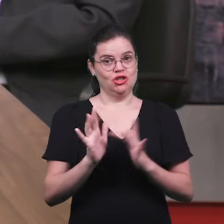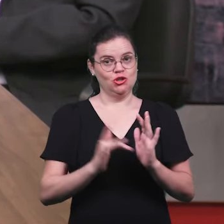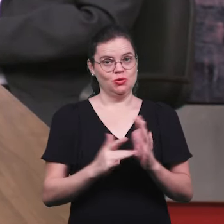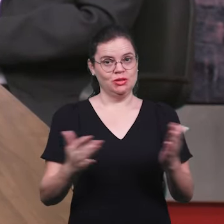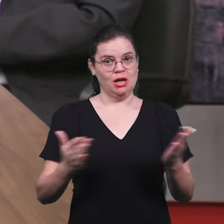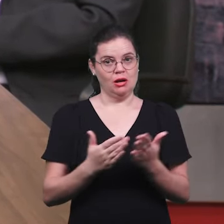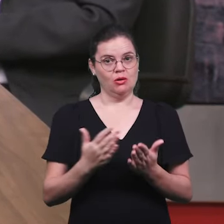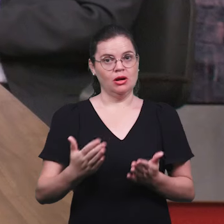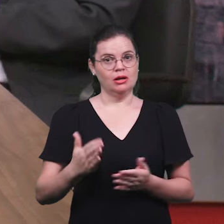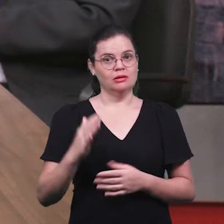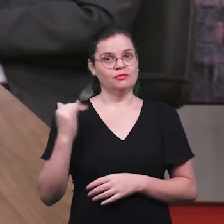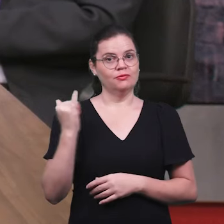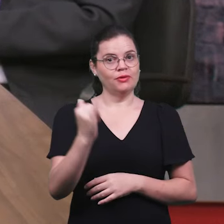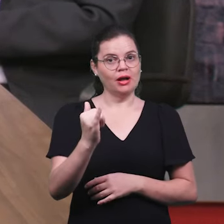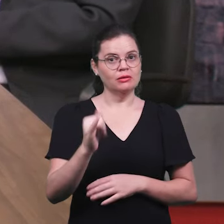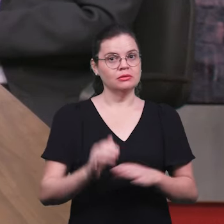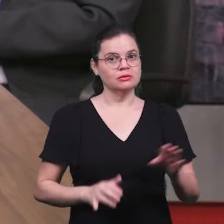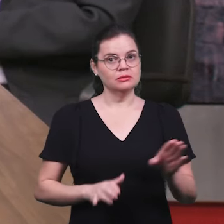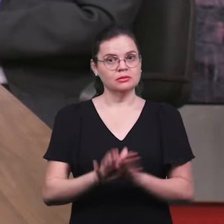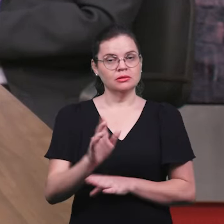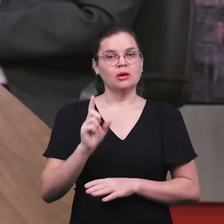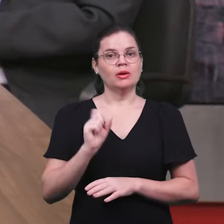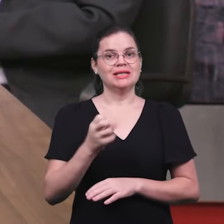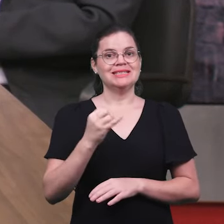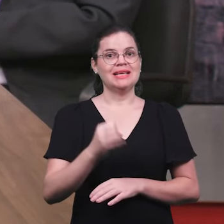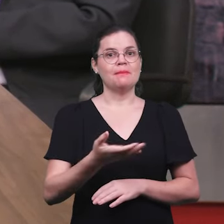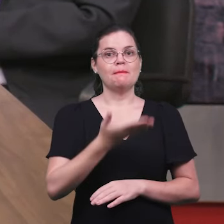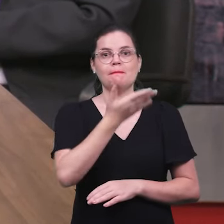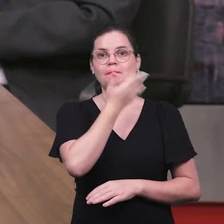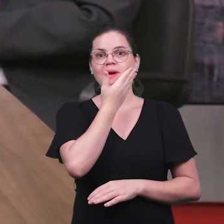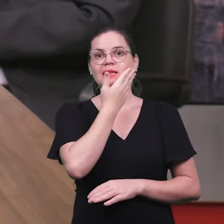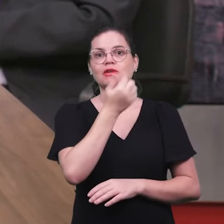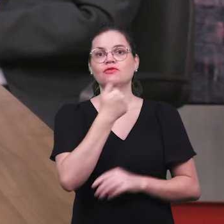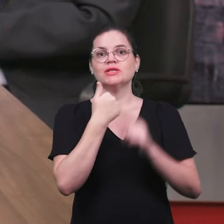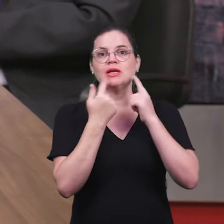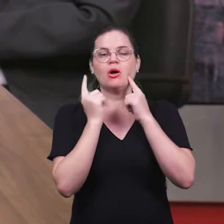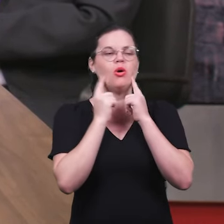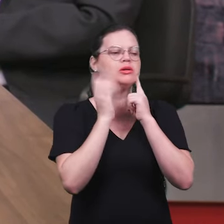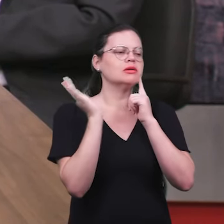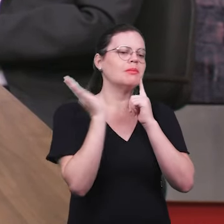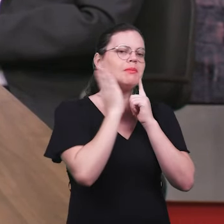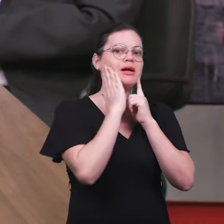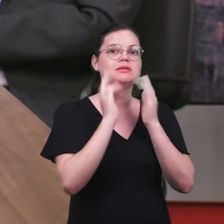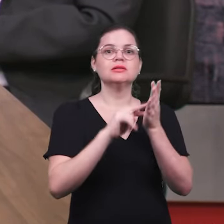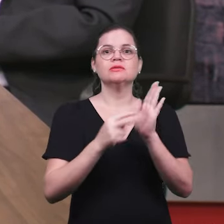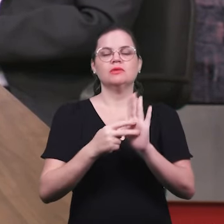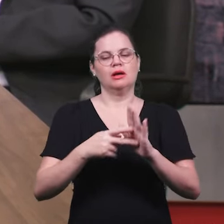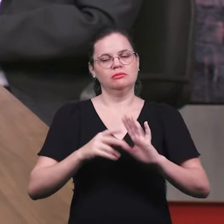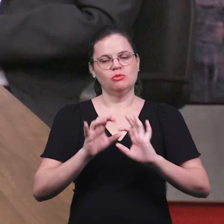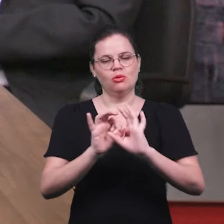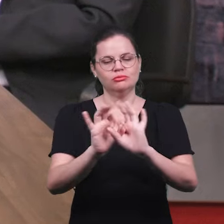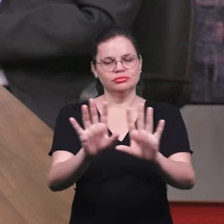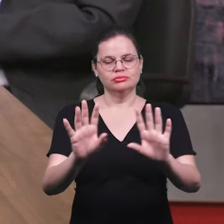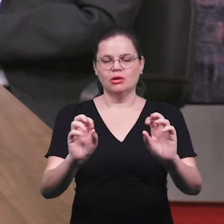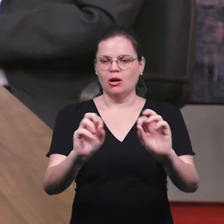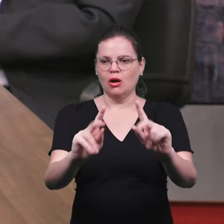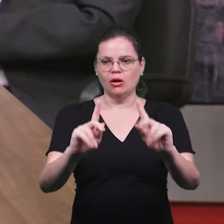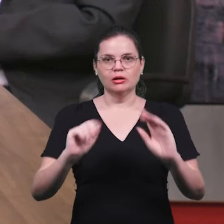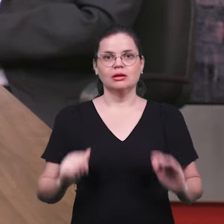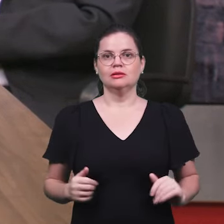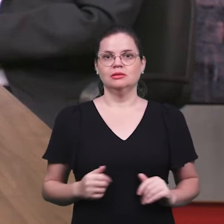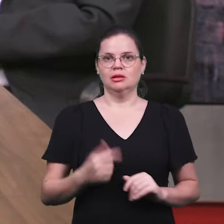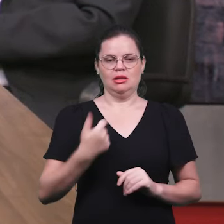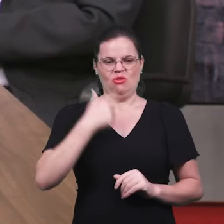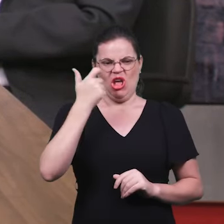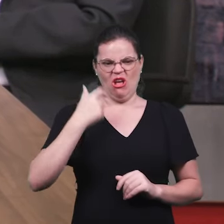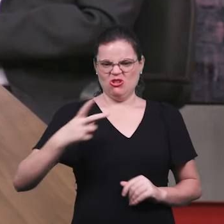o sujeito, se bater na face, oferece a outro sujeito, vai perseguir aquele lá me prejudicou, agora eu vou às forras nele, eu sou o chefe